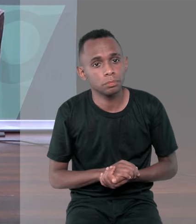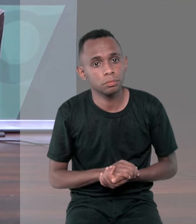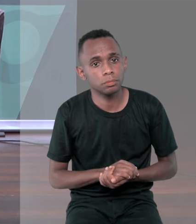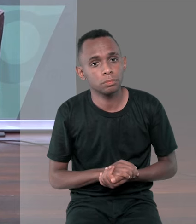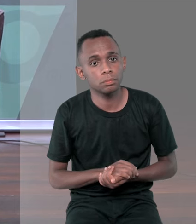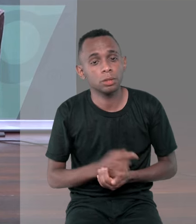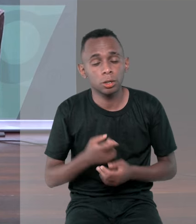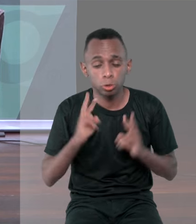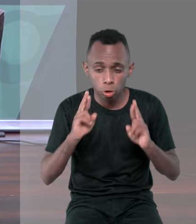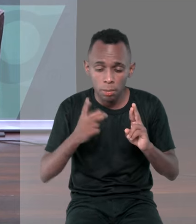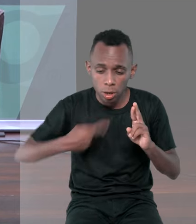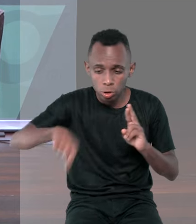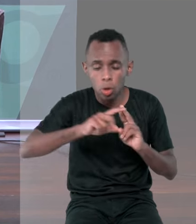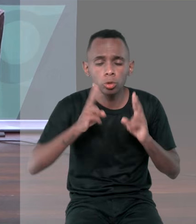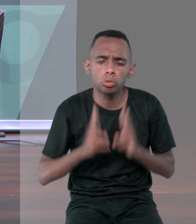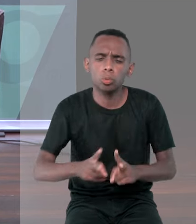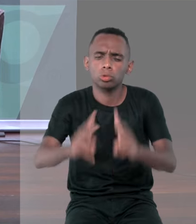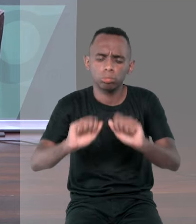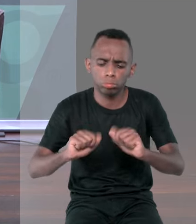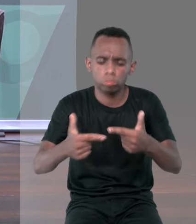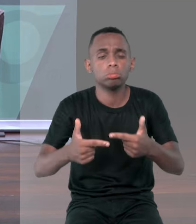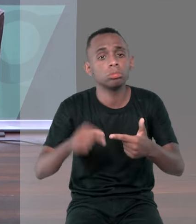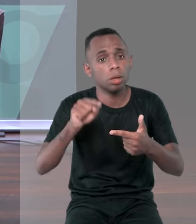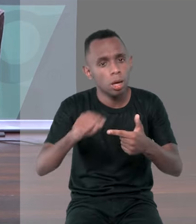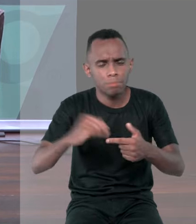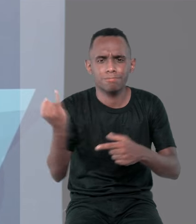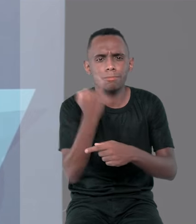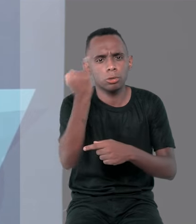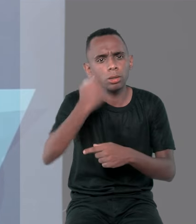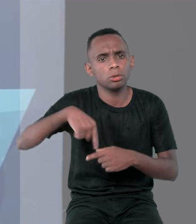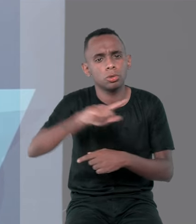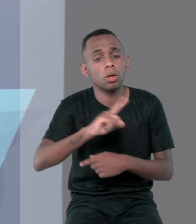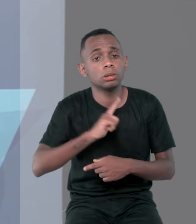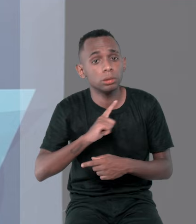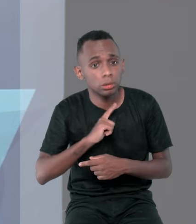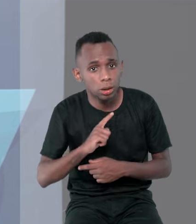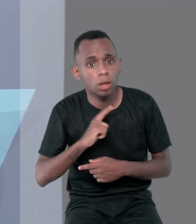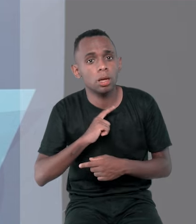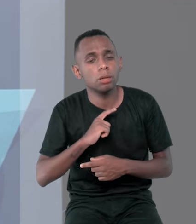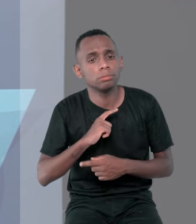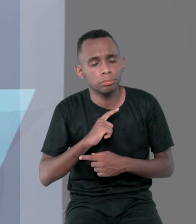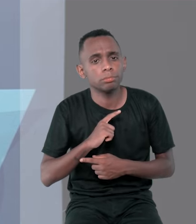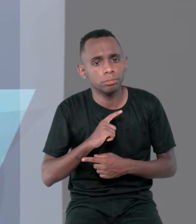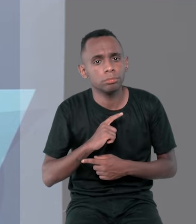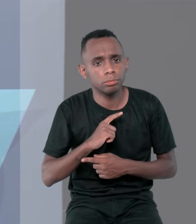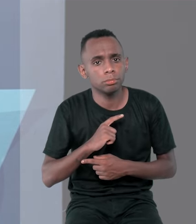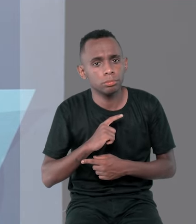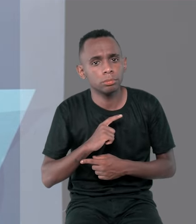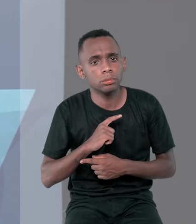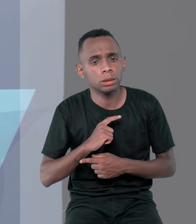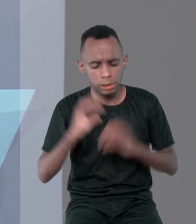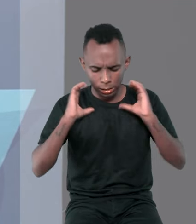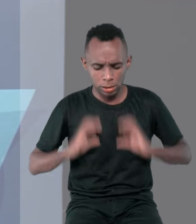E que a gente continue na luta de uma defesa que é primordial para que a gente tenha uma palavra tão gasta que é a